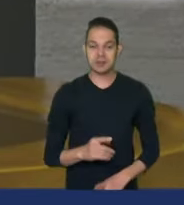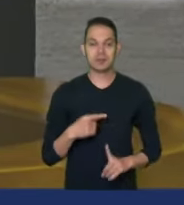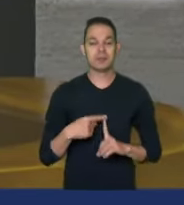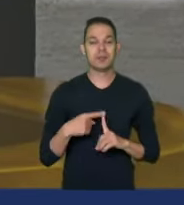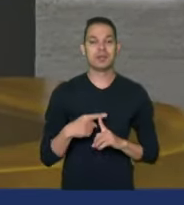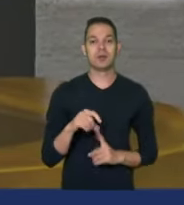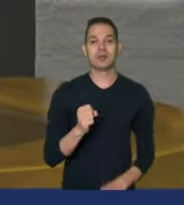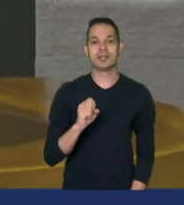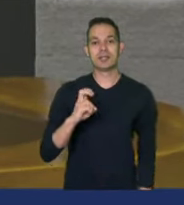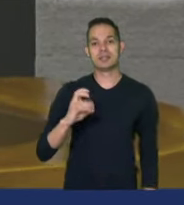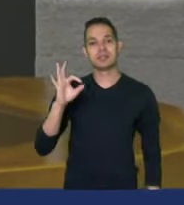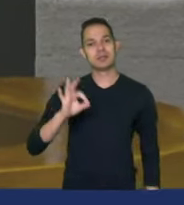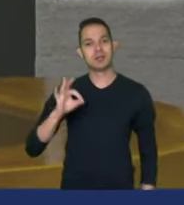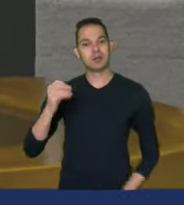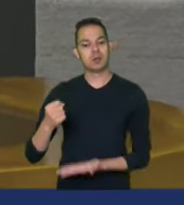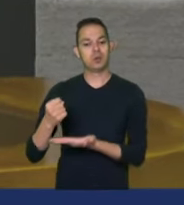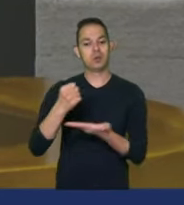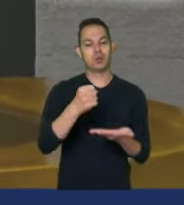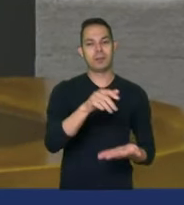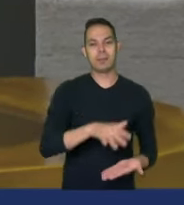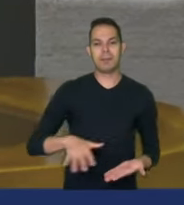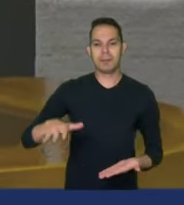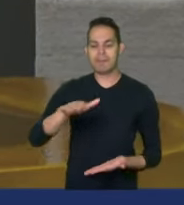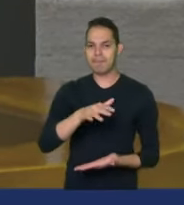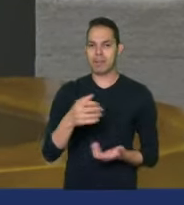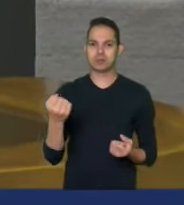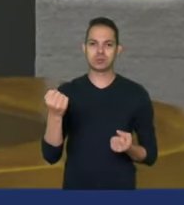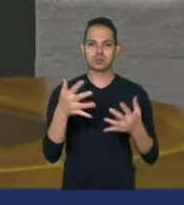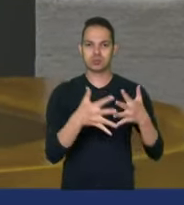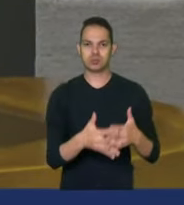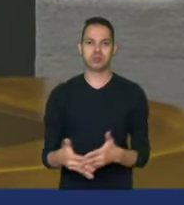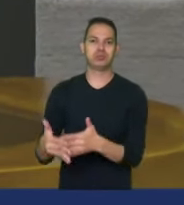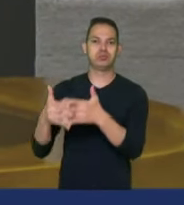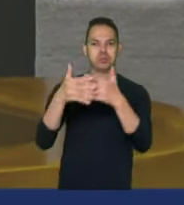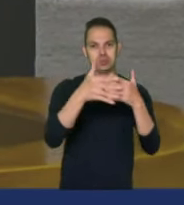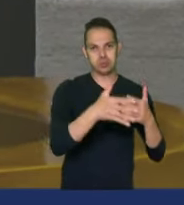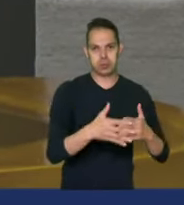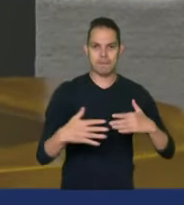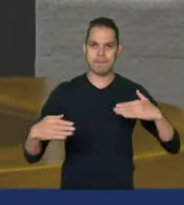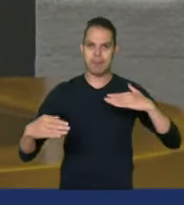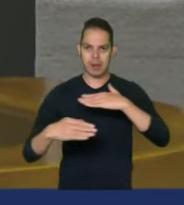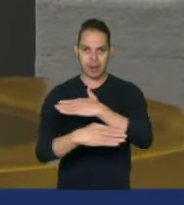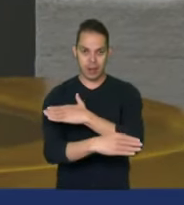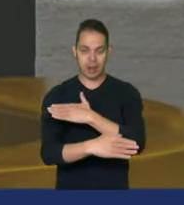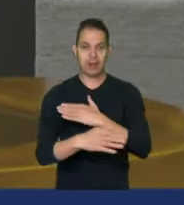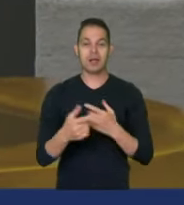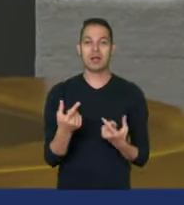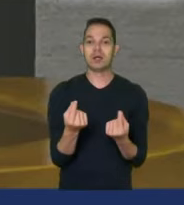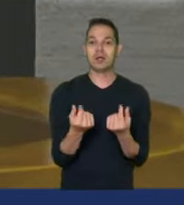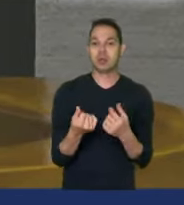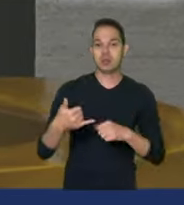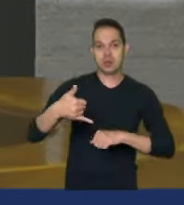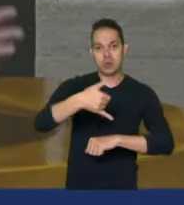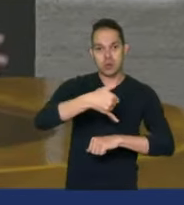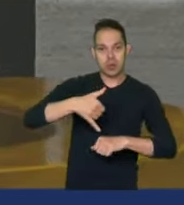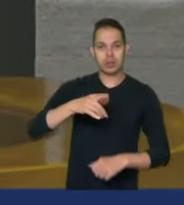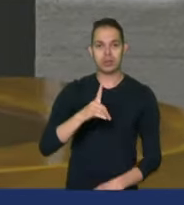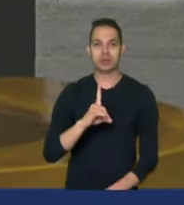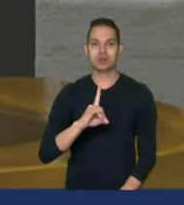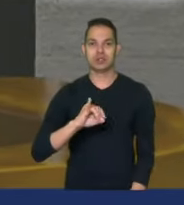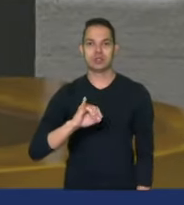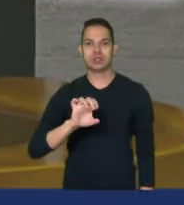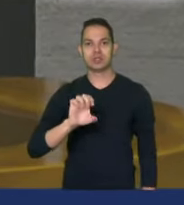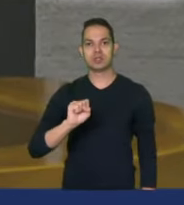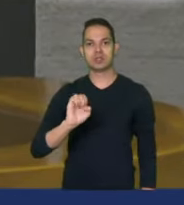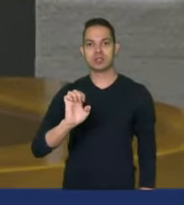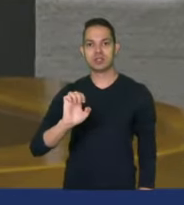são transportados pelo setor rodoviário. Tem impacto no preço do óleo diesel. Então, tem impacto em toda a